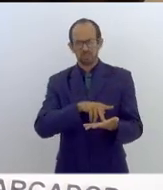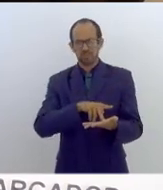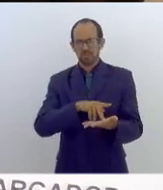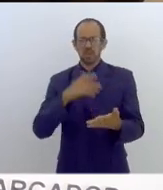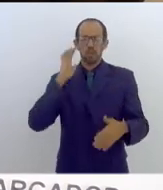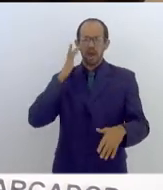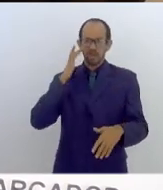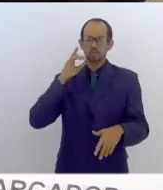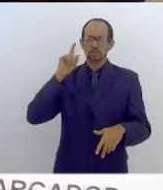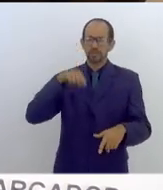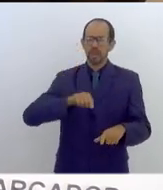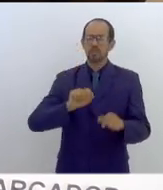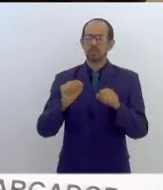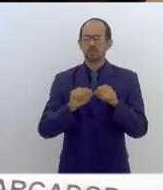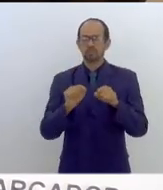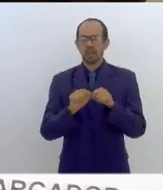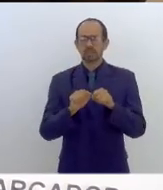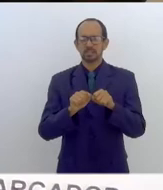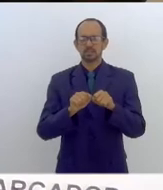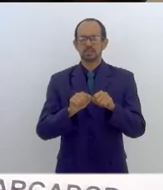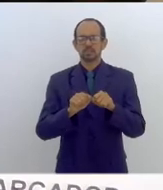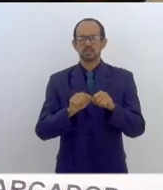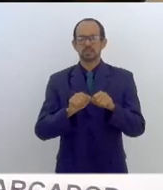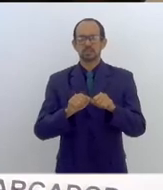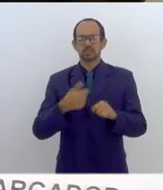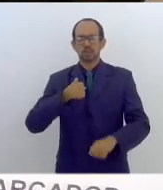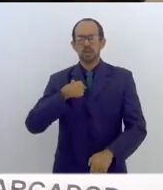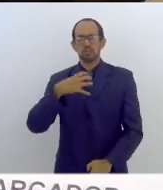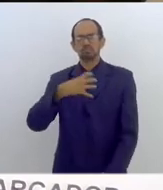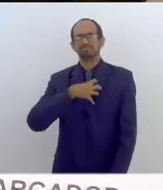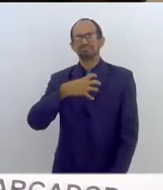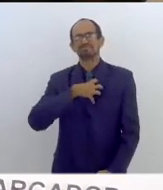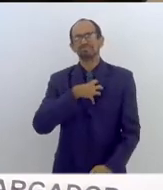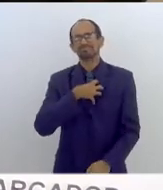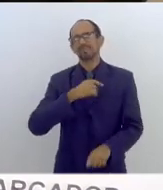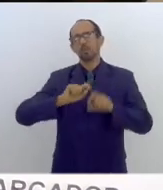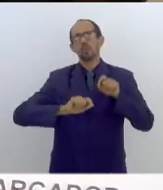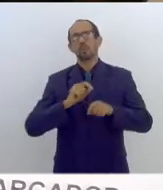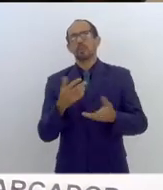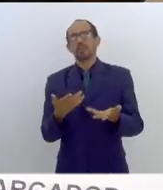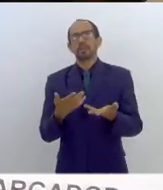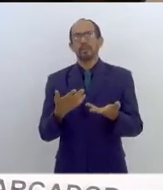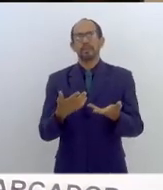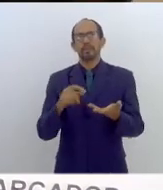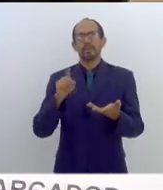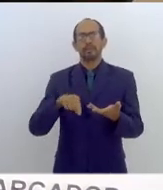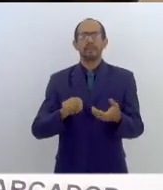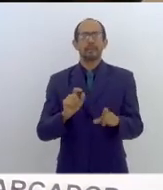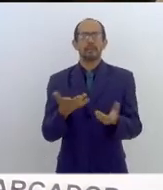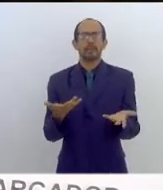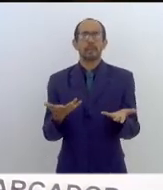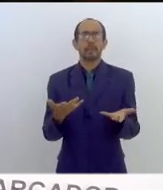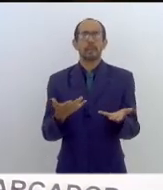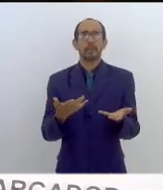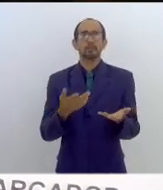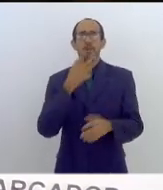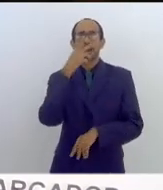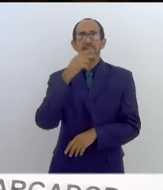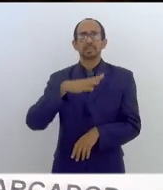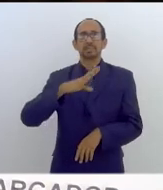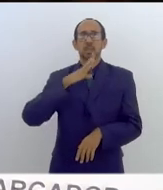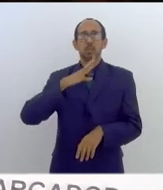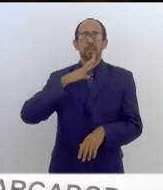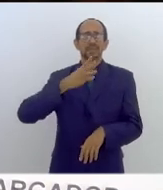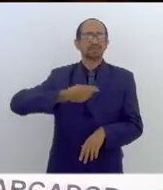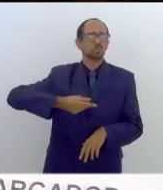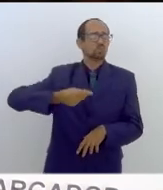isso faz com que a gente se sinta né vamos dizer assim a gente se sinta já conhecidos de longa